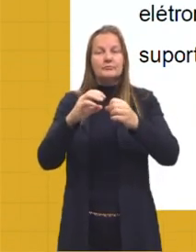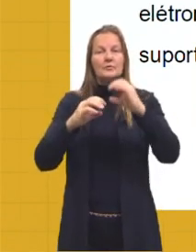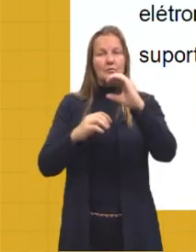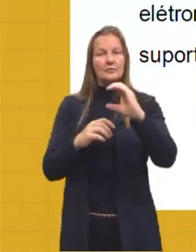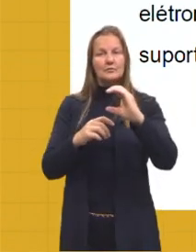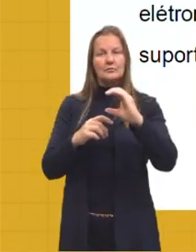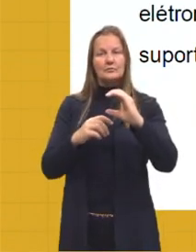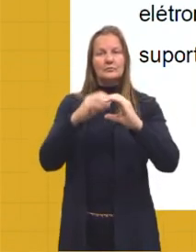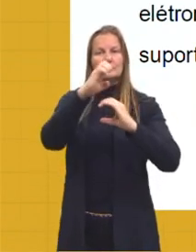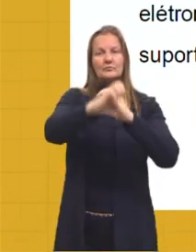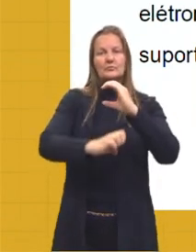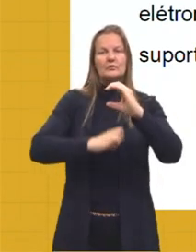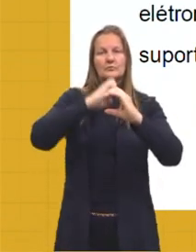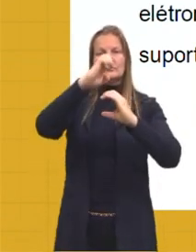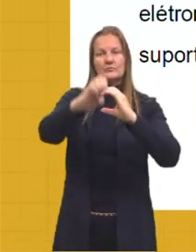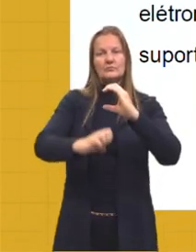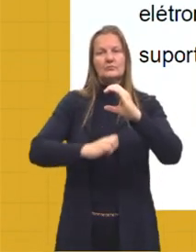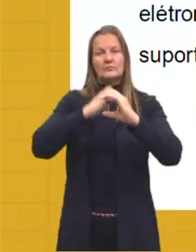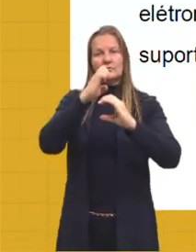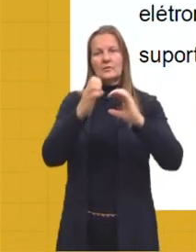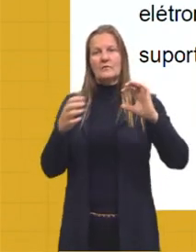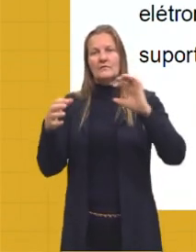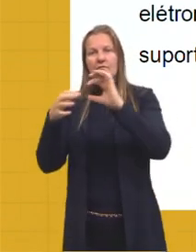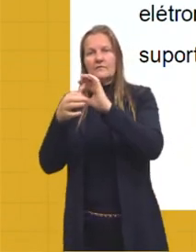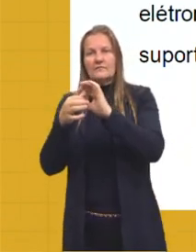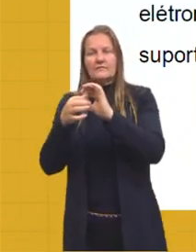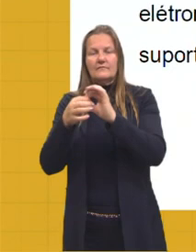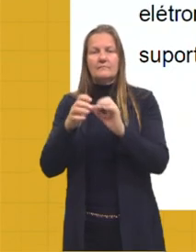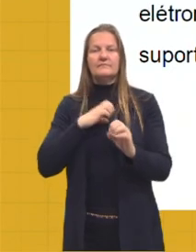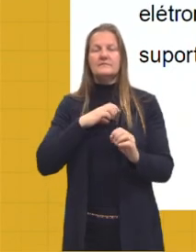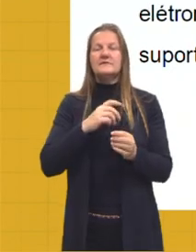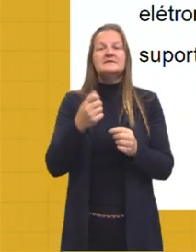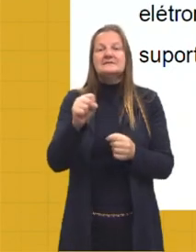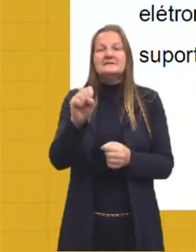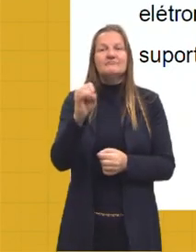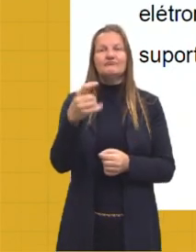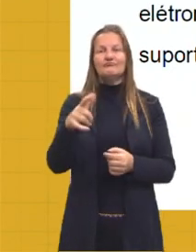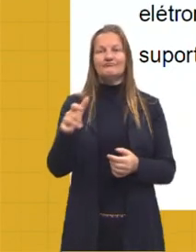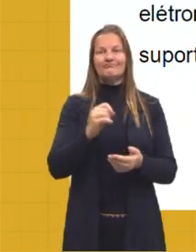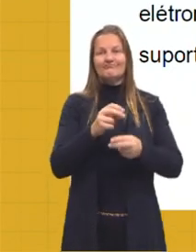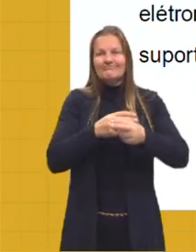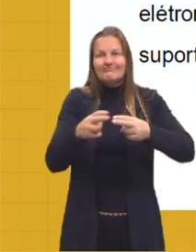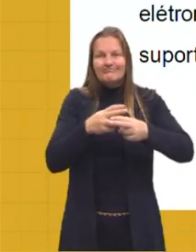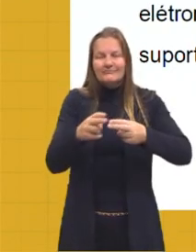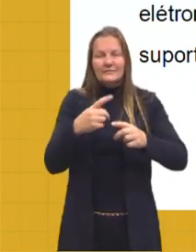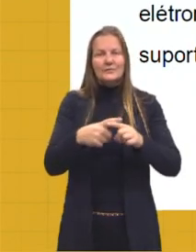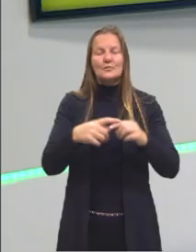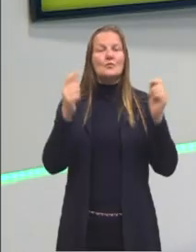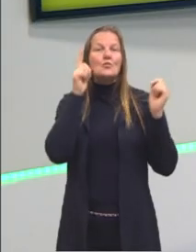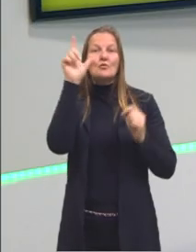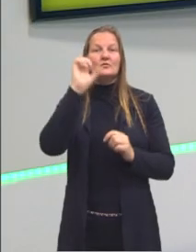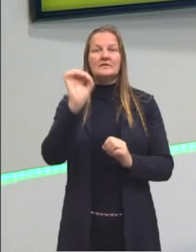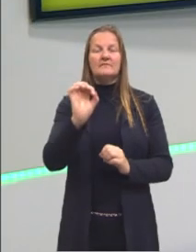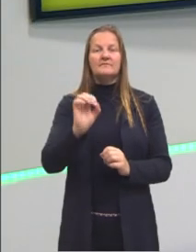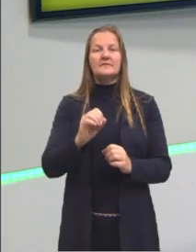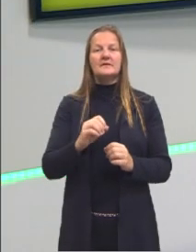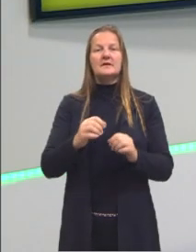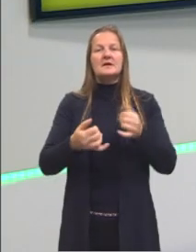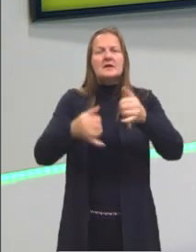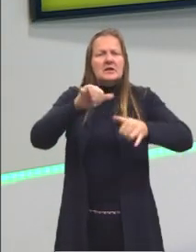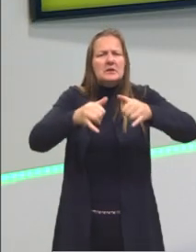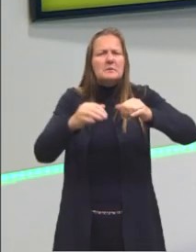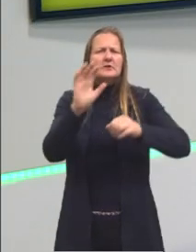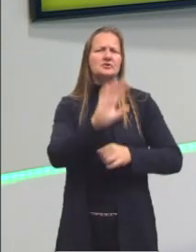átomo de carbono de formar suas ligações que sem esse a hibridização eu não consigo porque se lembrar de química